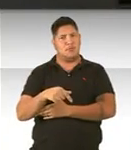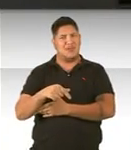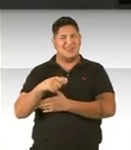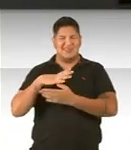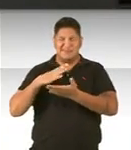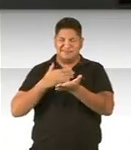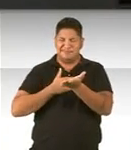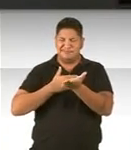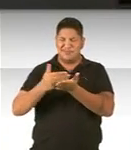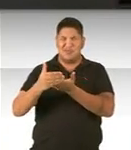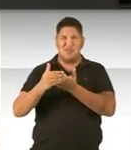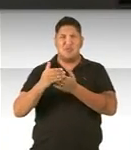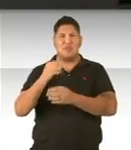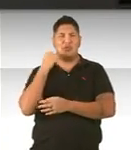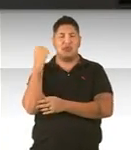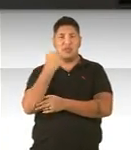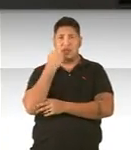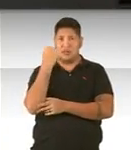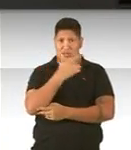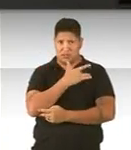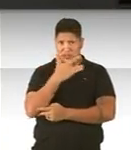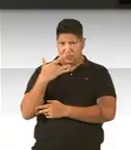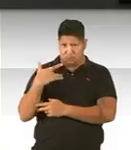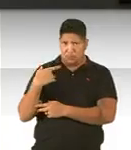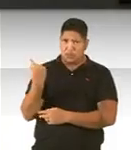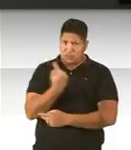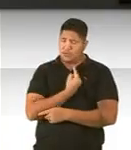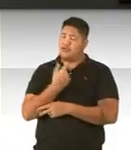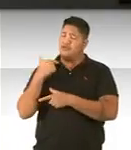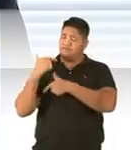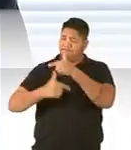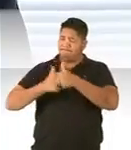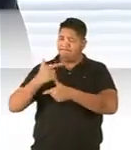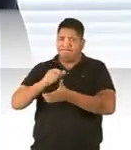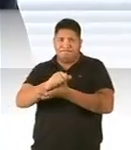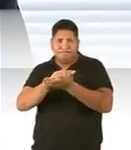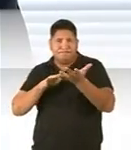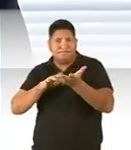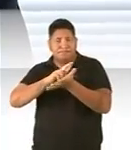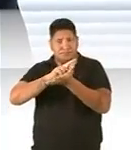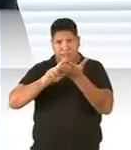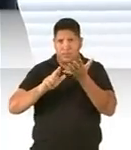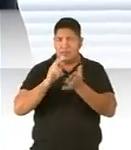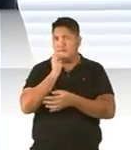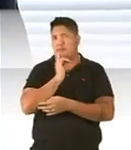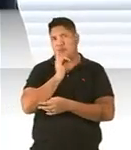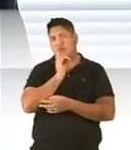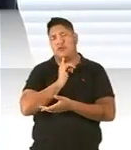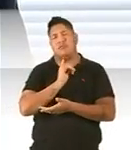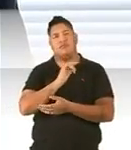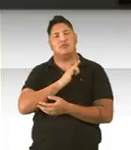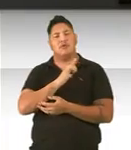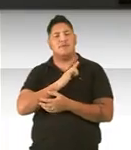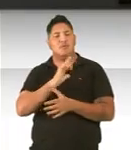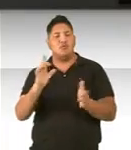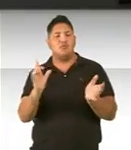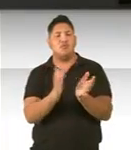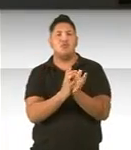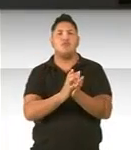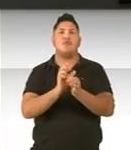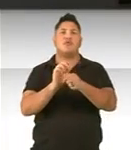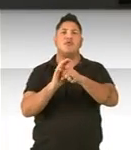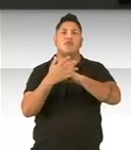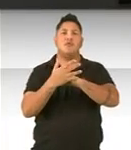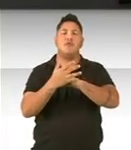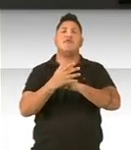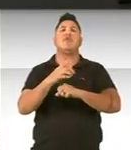Covid-19. Desde o início da crise de saúde pública, o MPT vem desempenhando diversas ações. Por exemplo, criou o GT